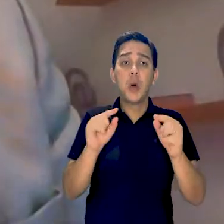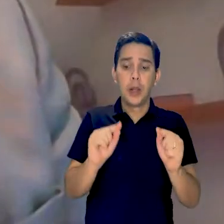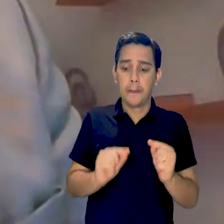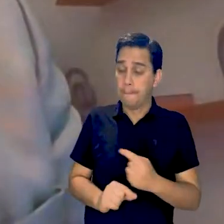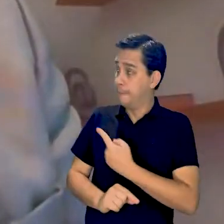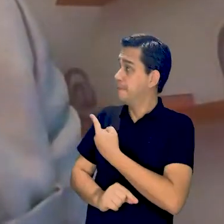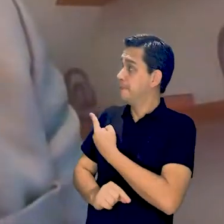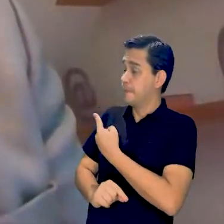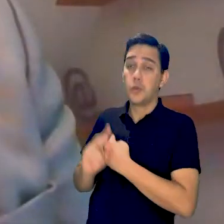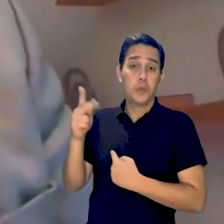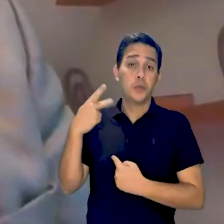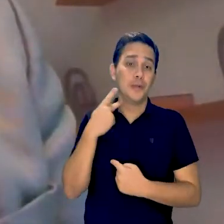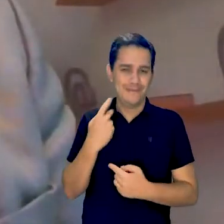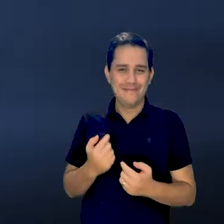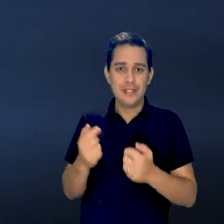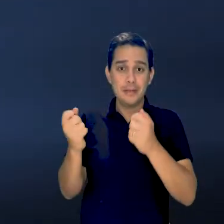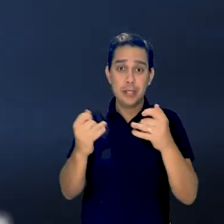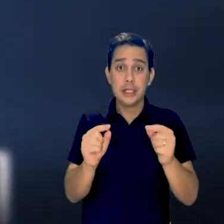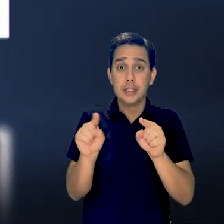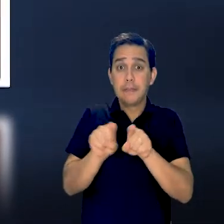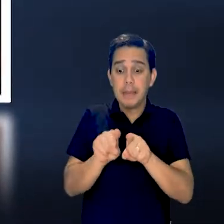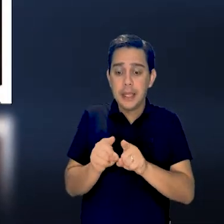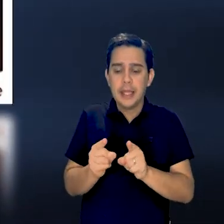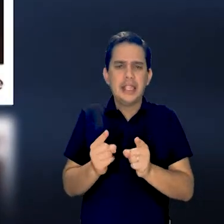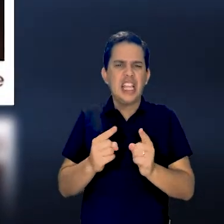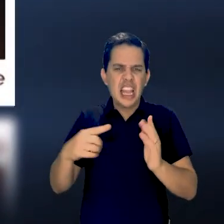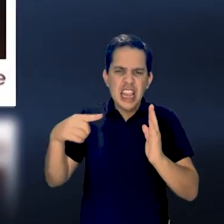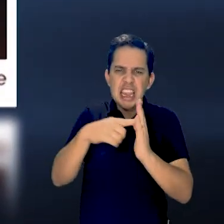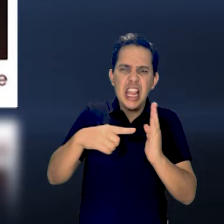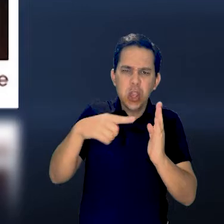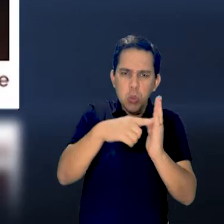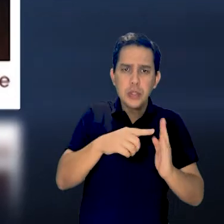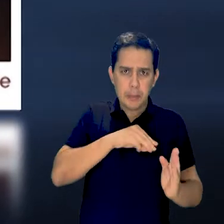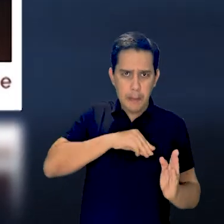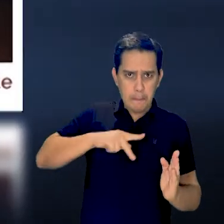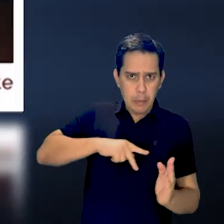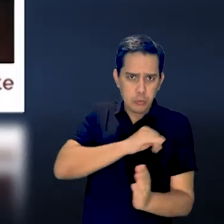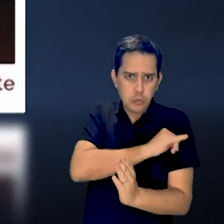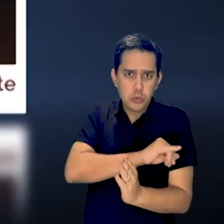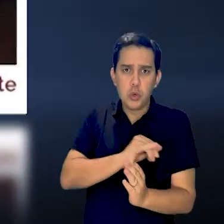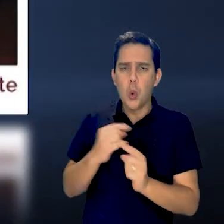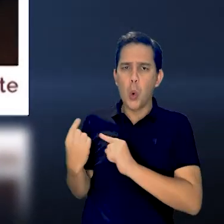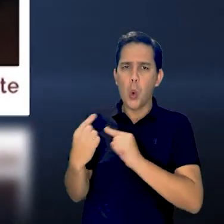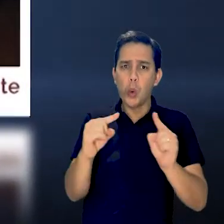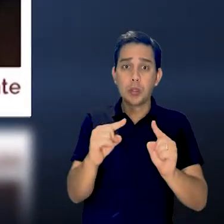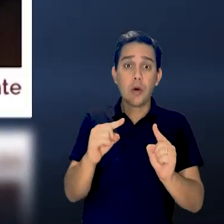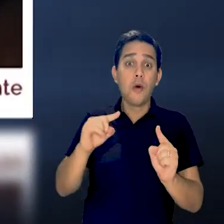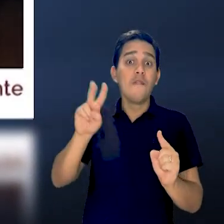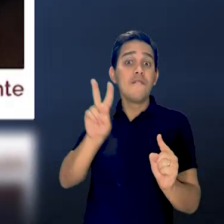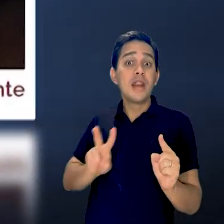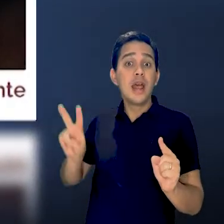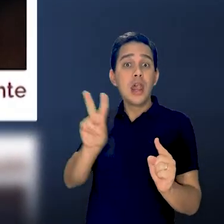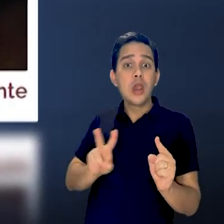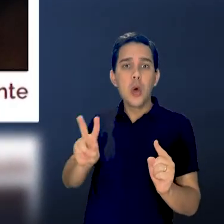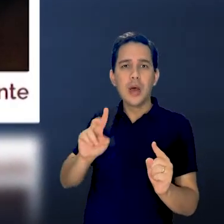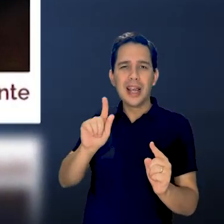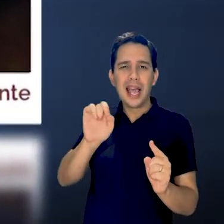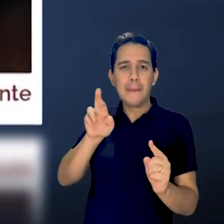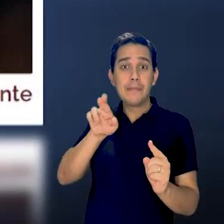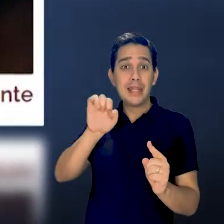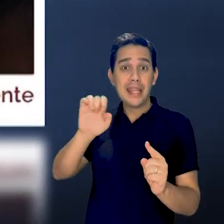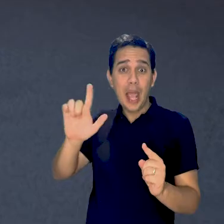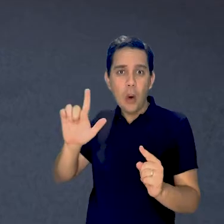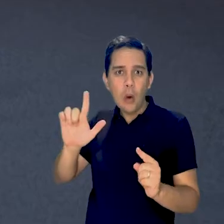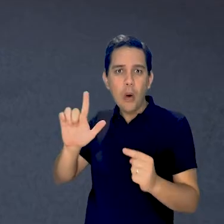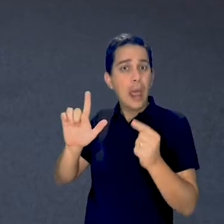de justiça Marcos Cac. Ele vai falar sobre a denúncia oferecida pelo MPRJ contra o vereador Gabriel Monteiro por filmar